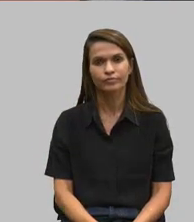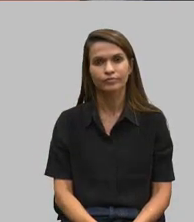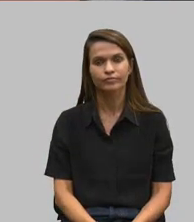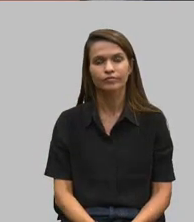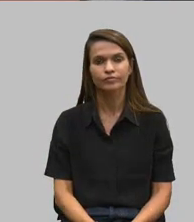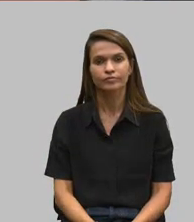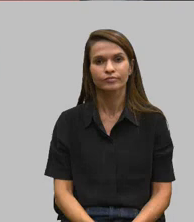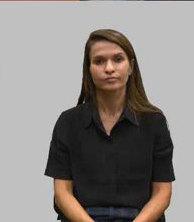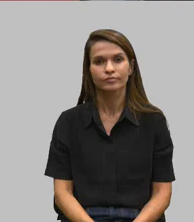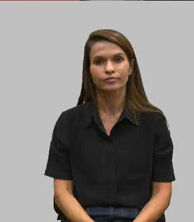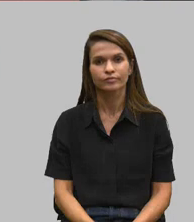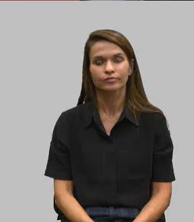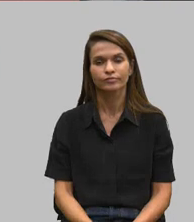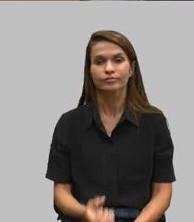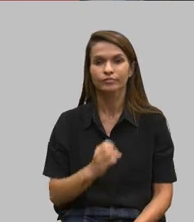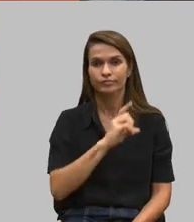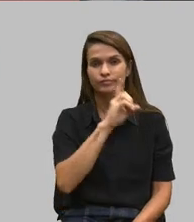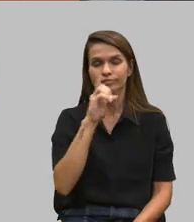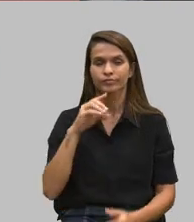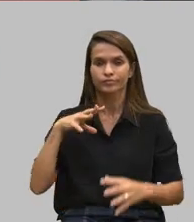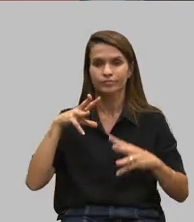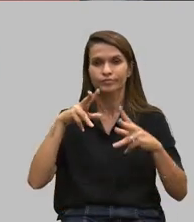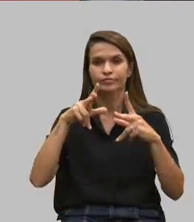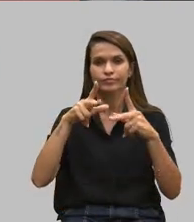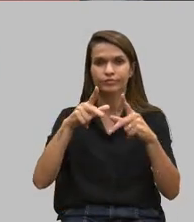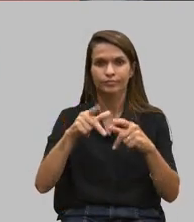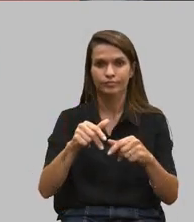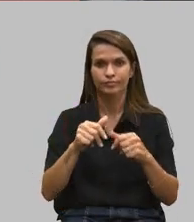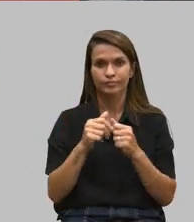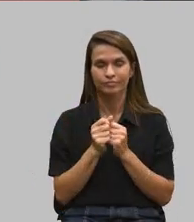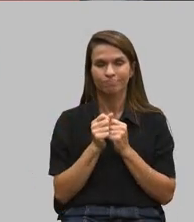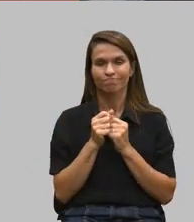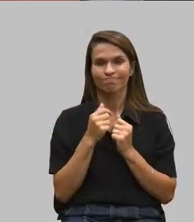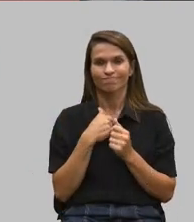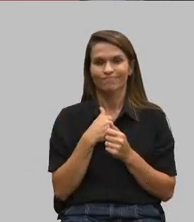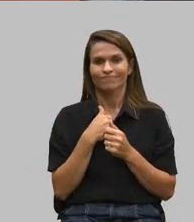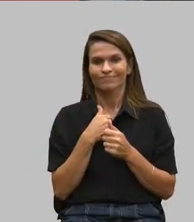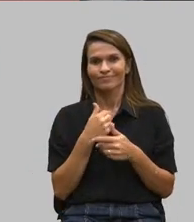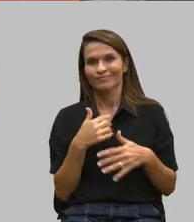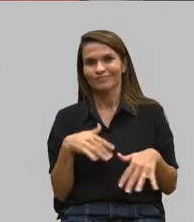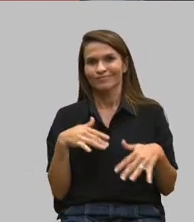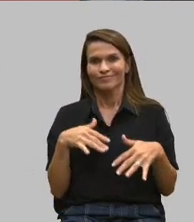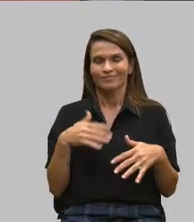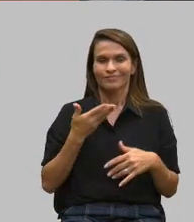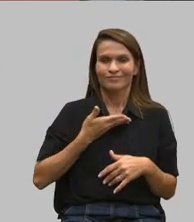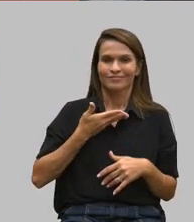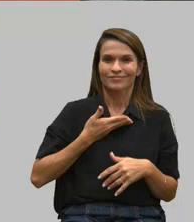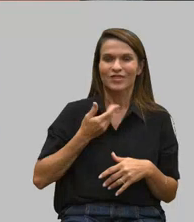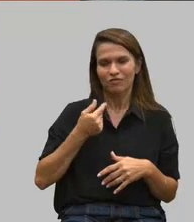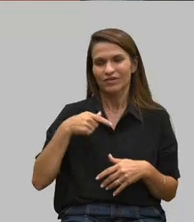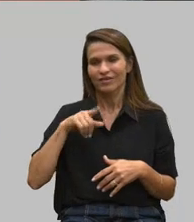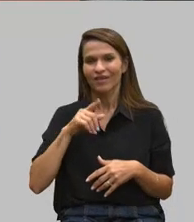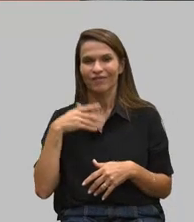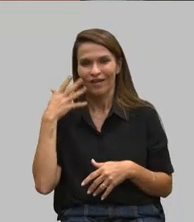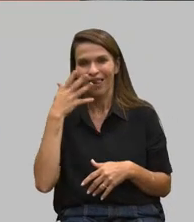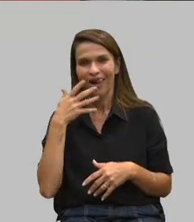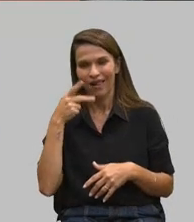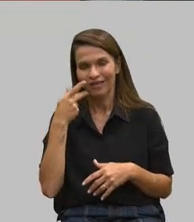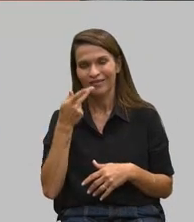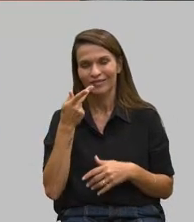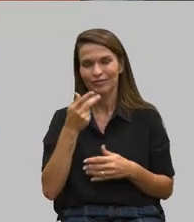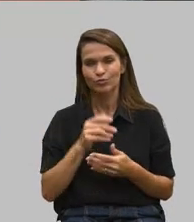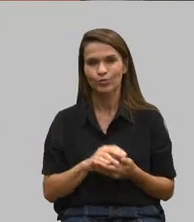unim Bom dia a todas e todos me colocaram no aperto aqui os colegas falaram assim não vai lá você falar né